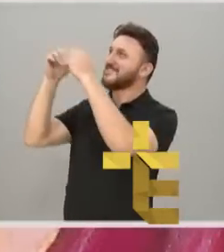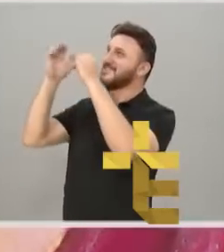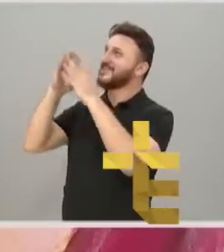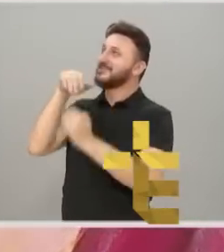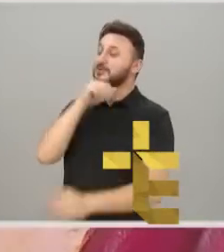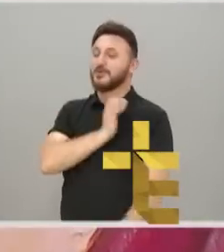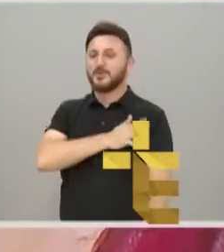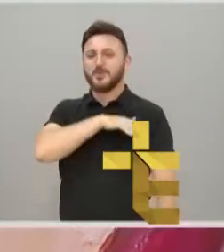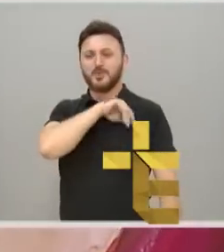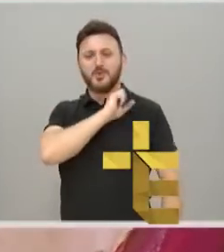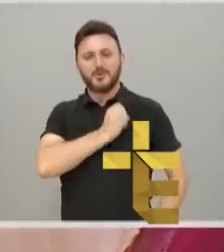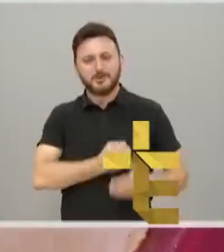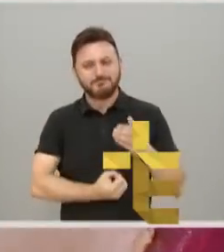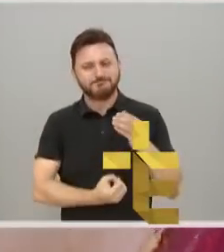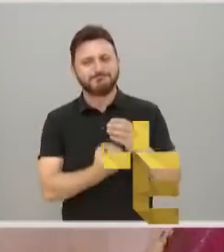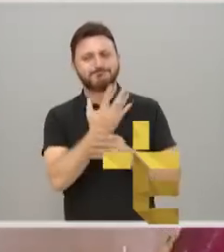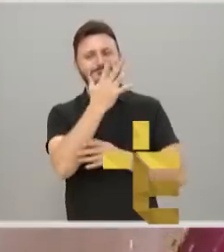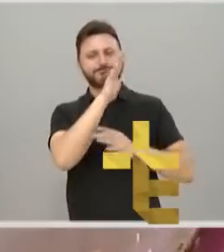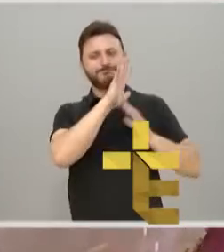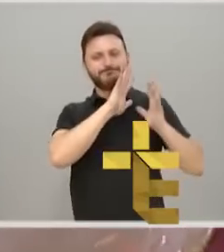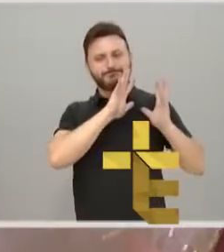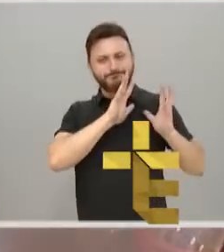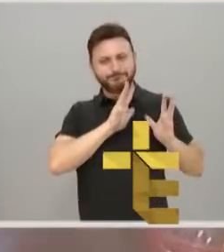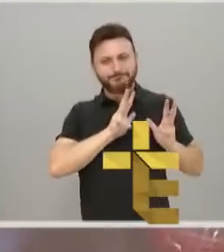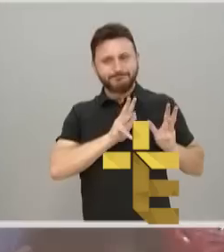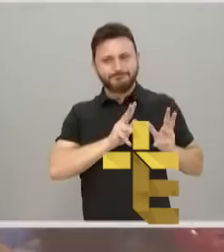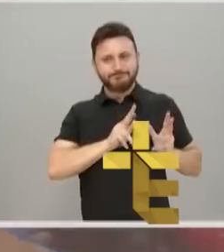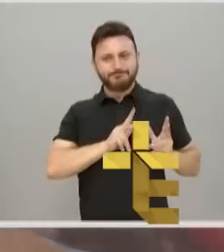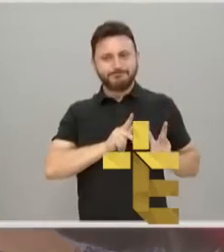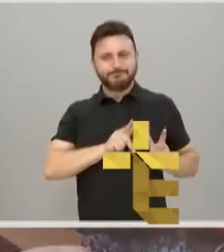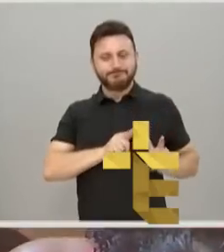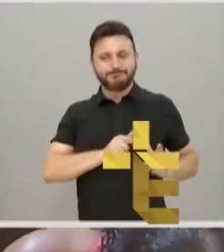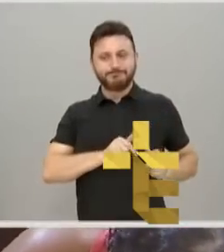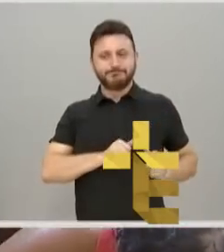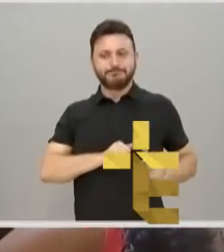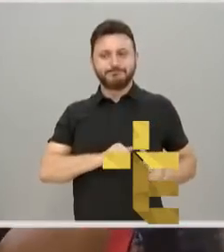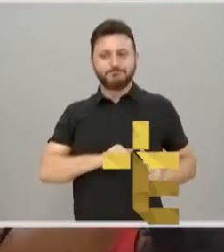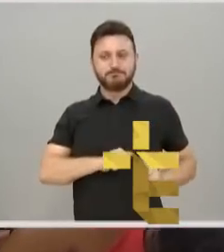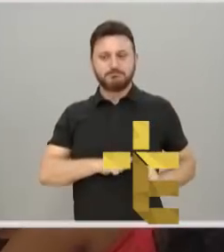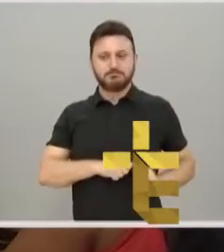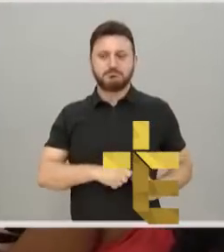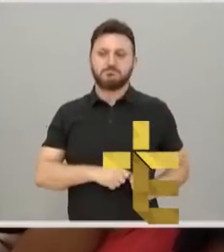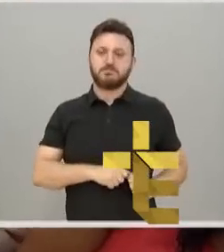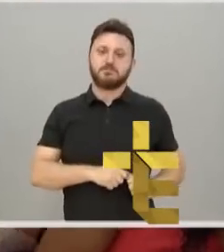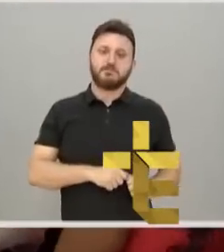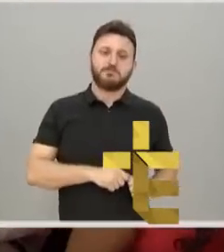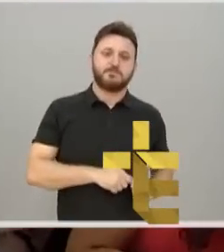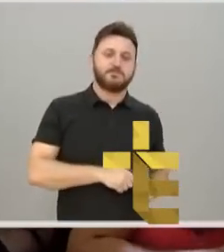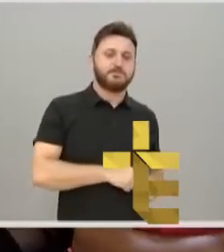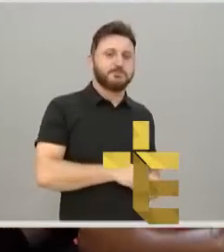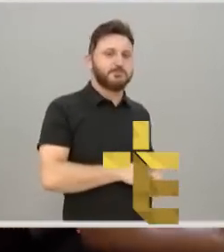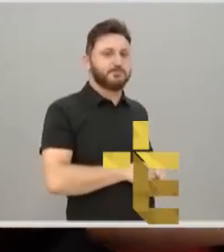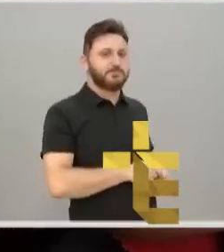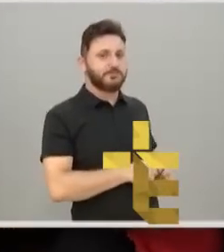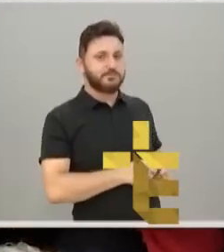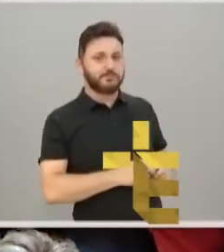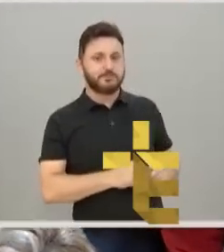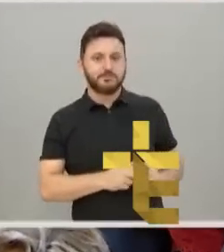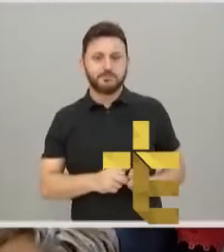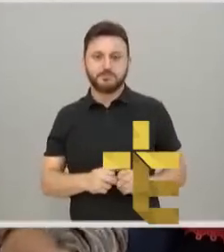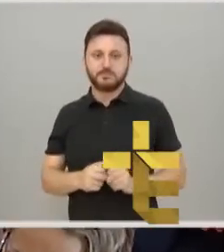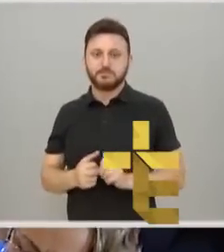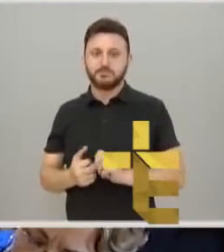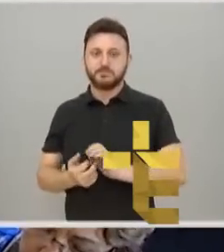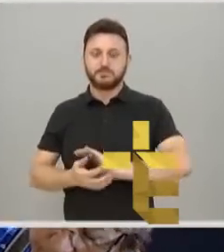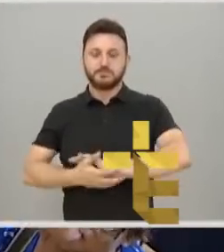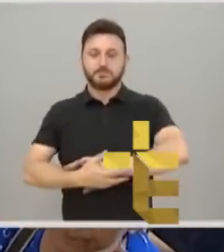Criai em mim um coração que seja puro.